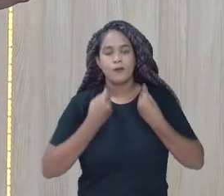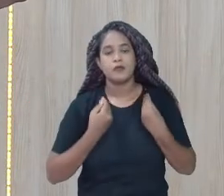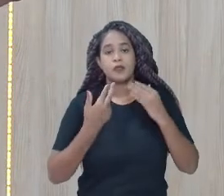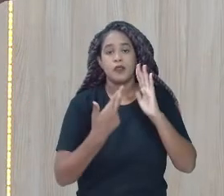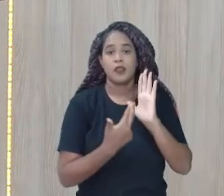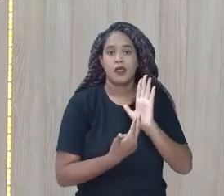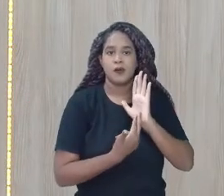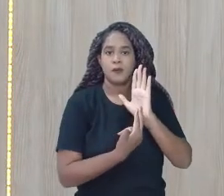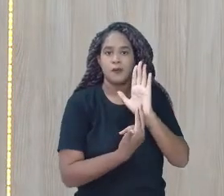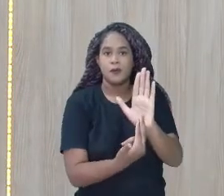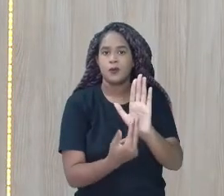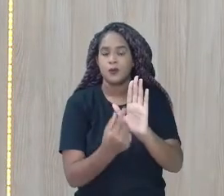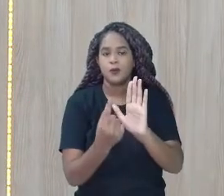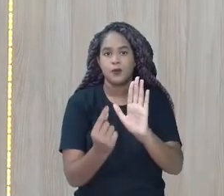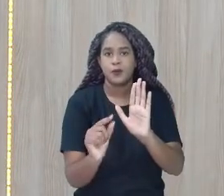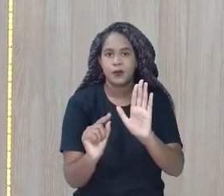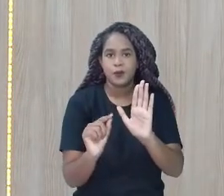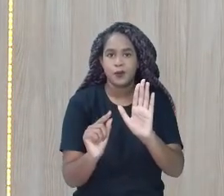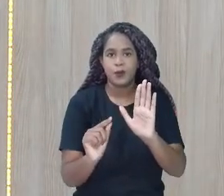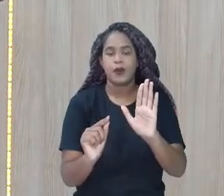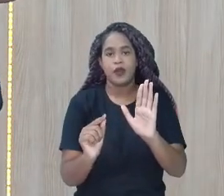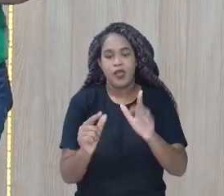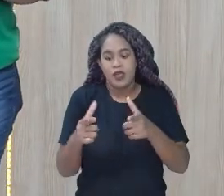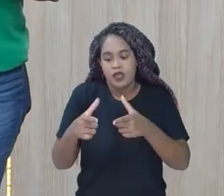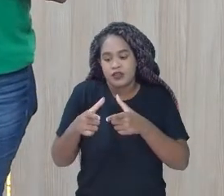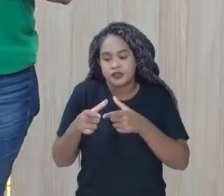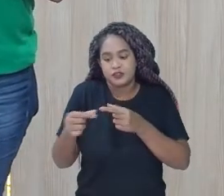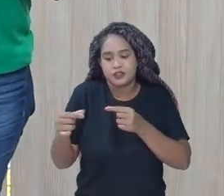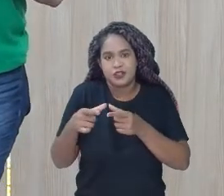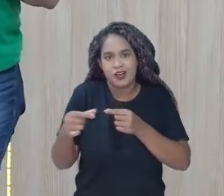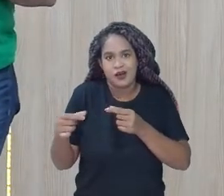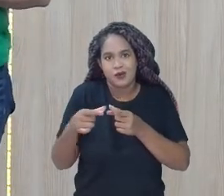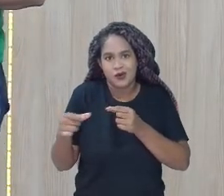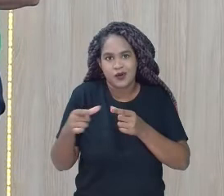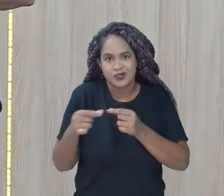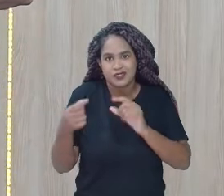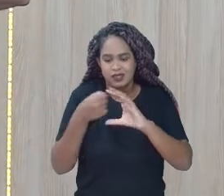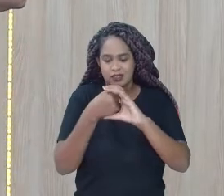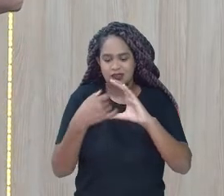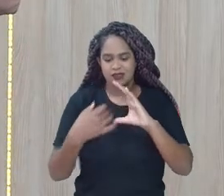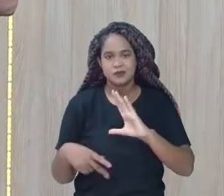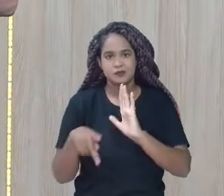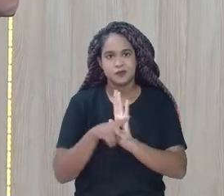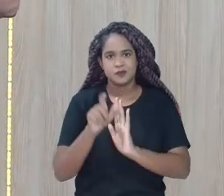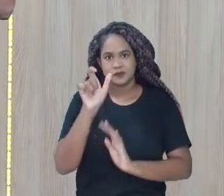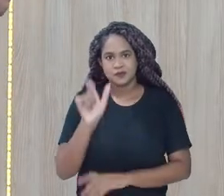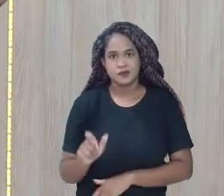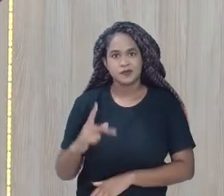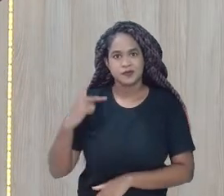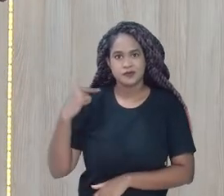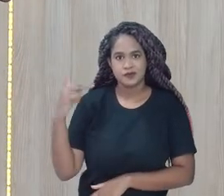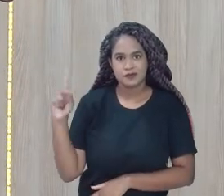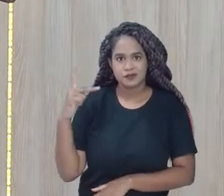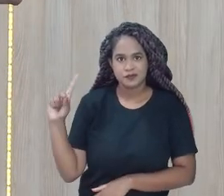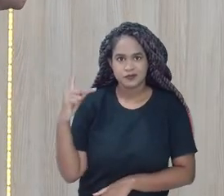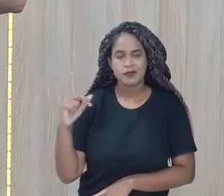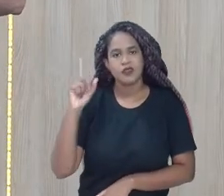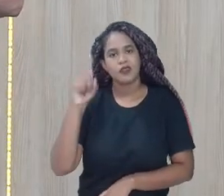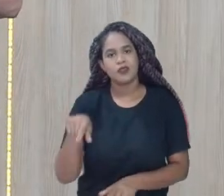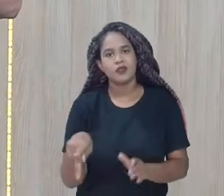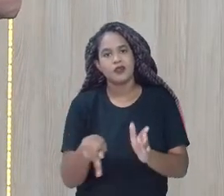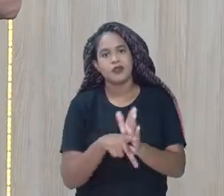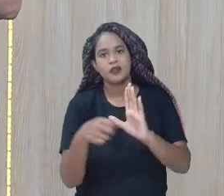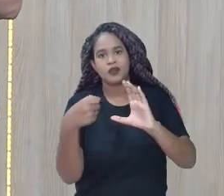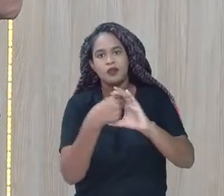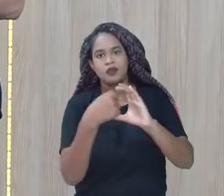representando os japoneses, não é? Que tem esses traços. E essa é a característica do